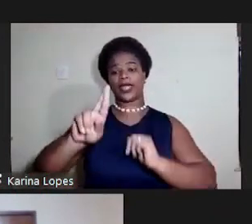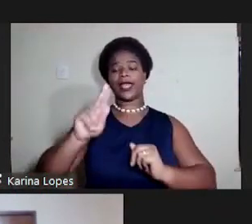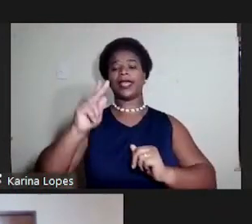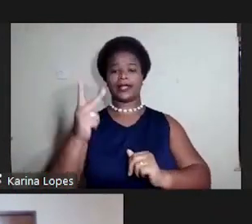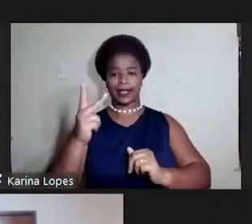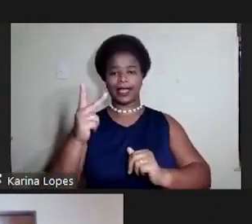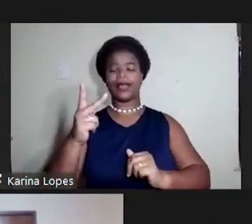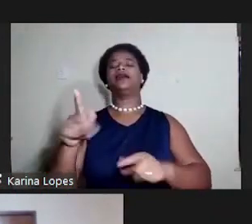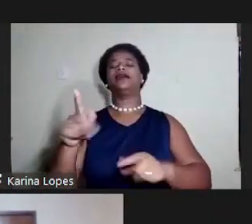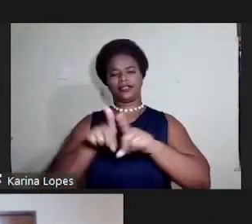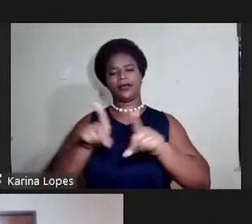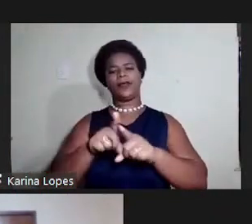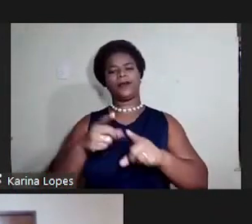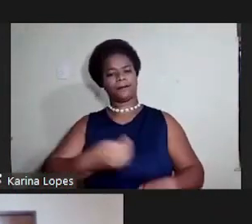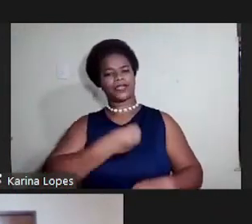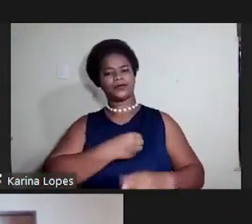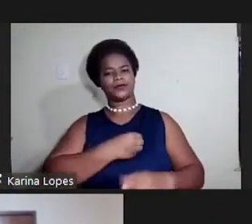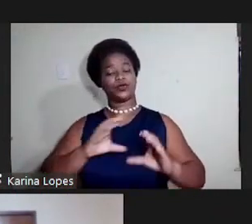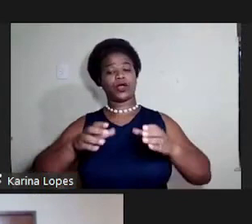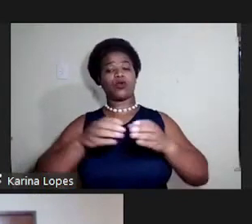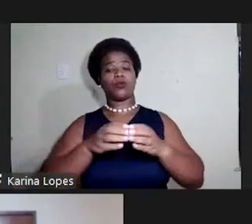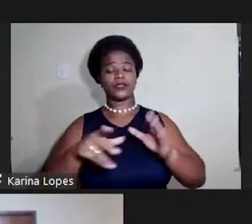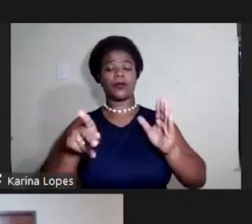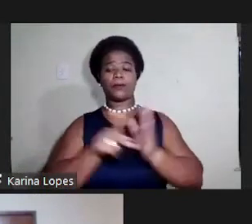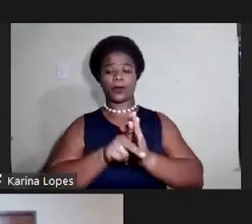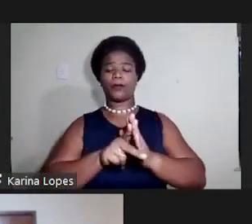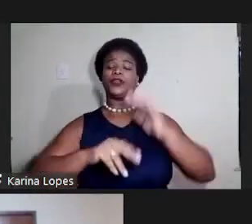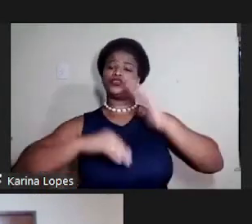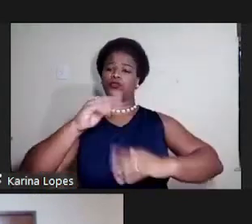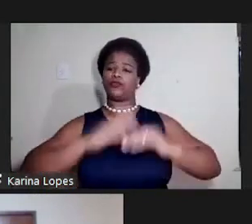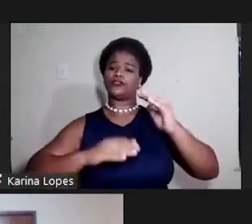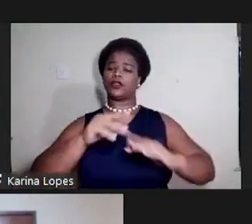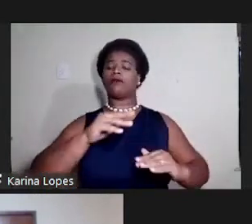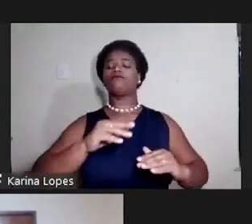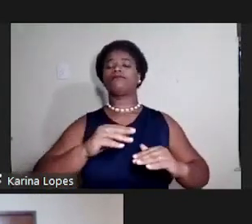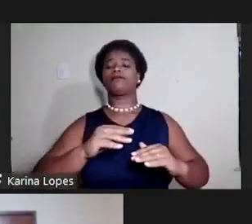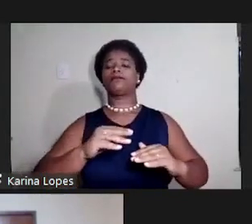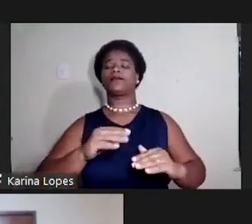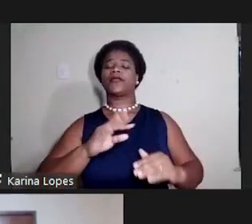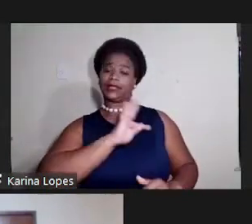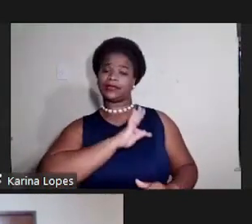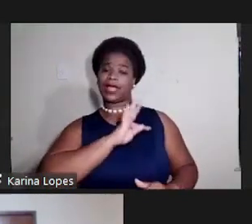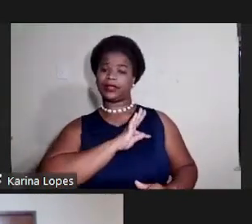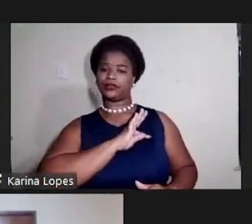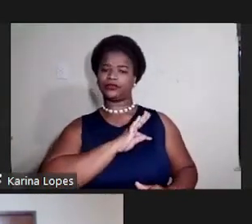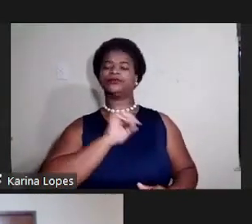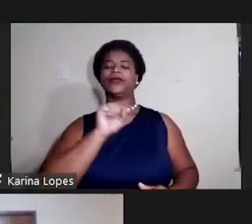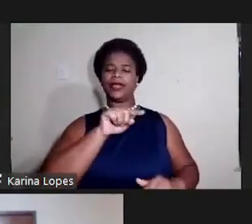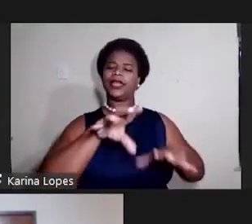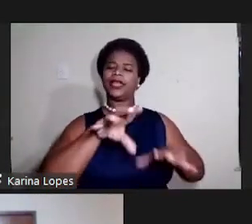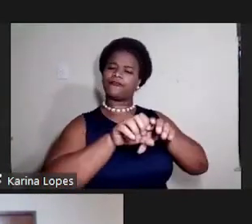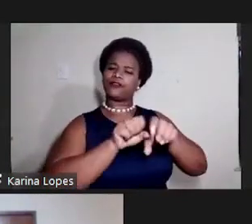de Pessoal Técnico-Administrativo. Lucas é formado em Gestão de Recursos Humanos